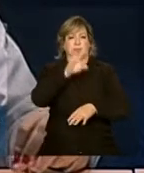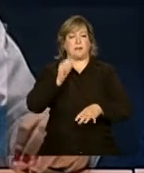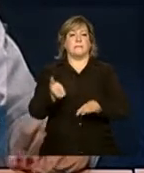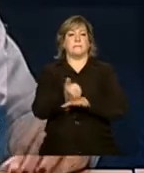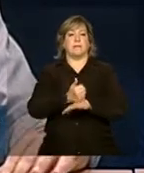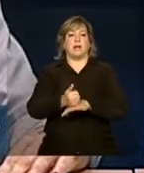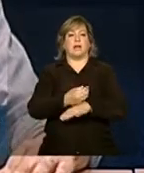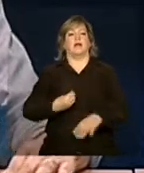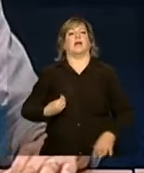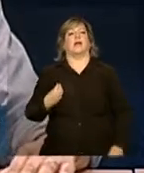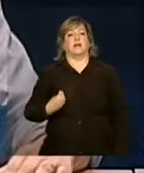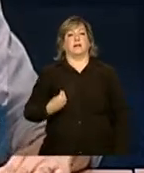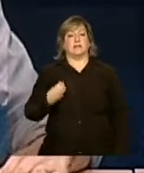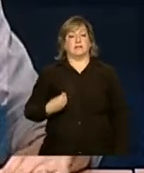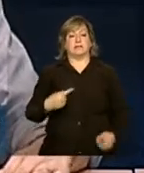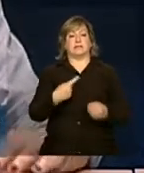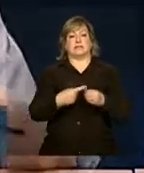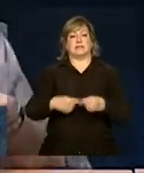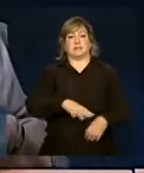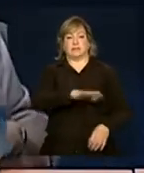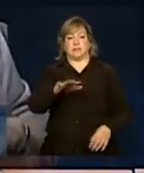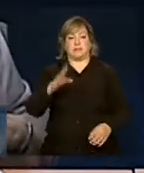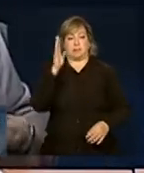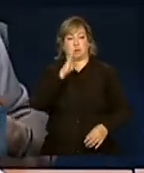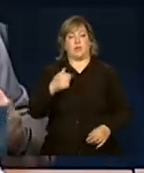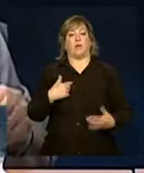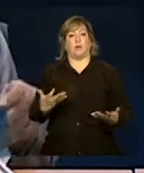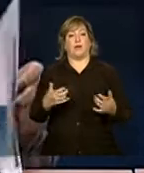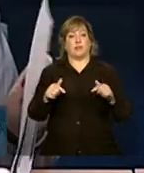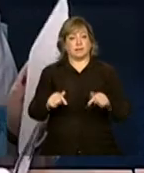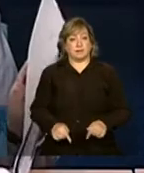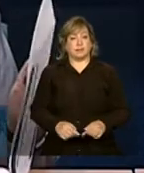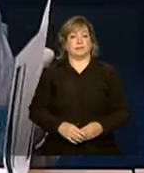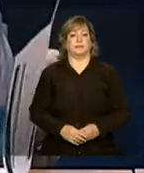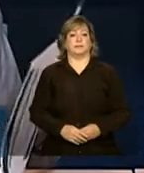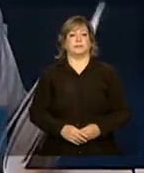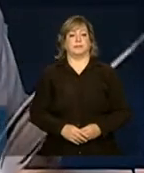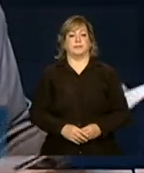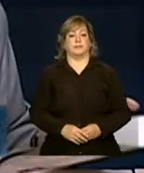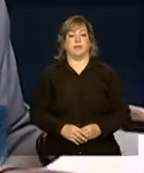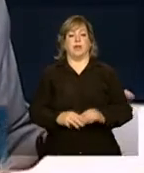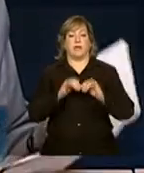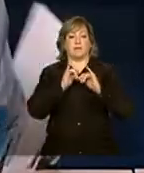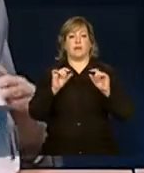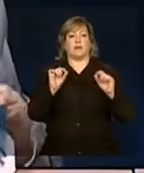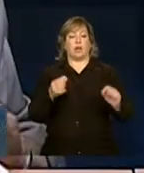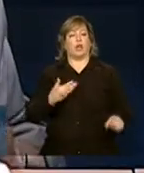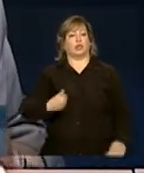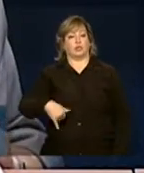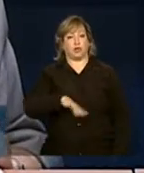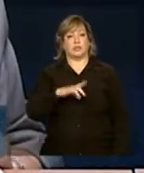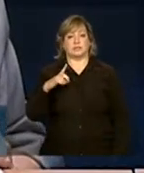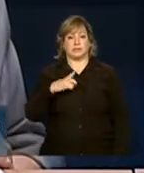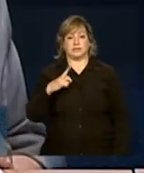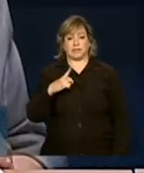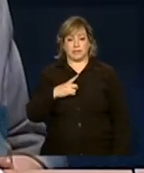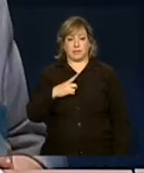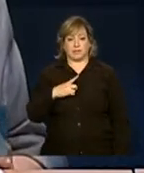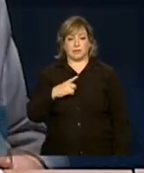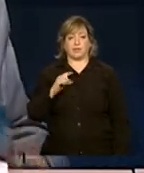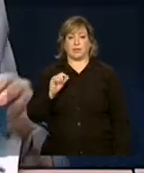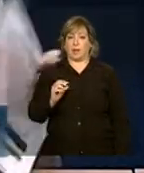melhorar a qualidade de vida das cidades brasileiras queria aqui dizer que nós temos